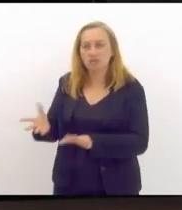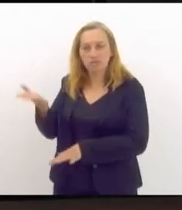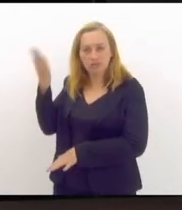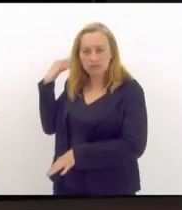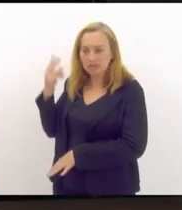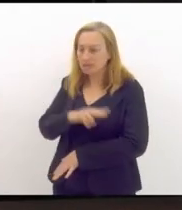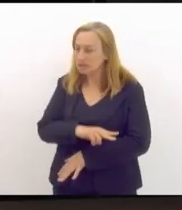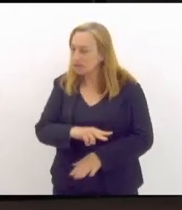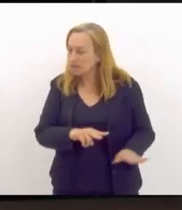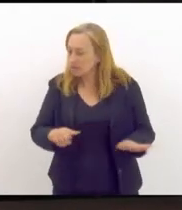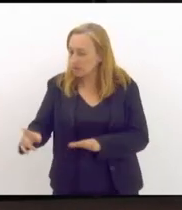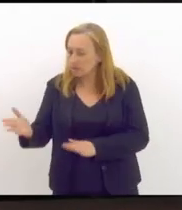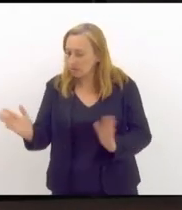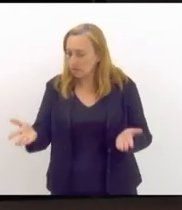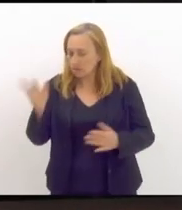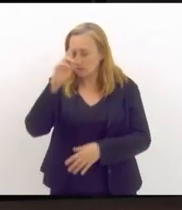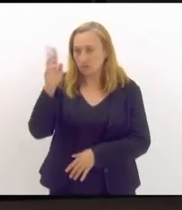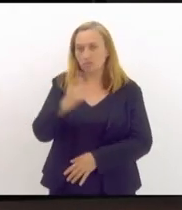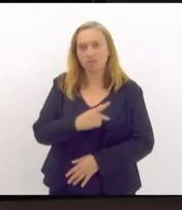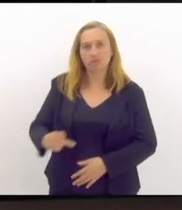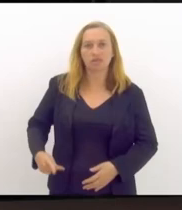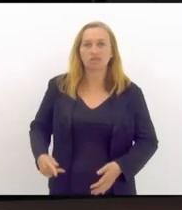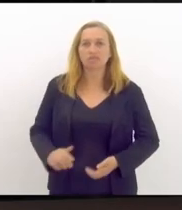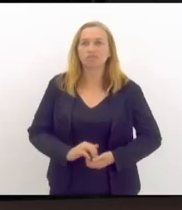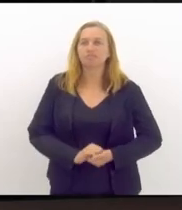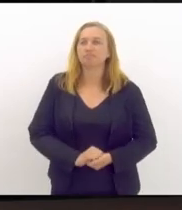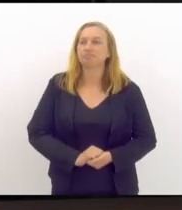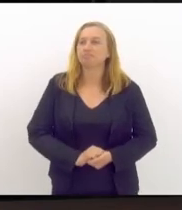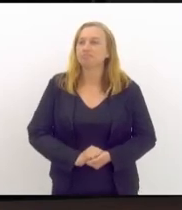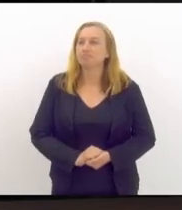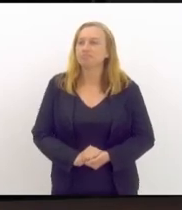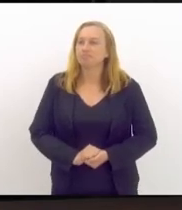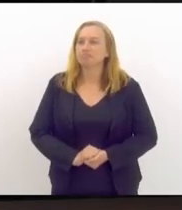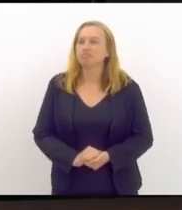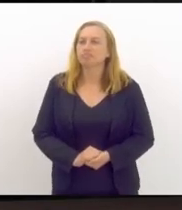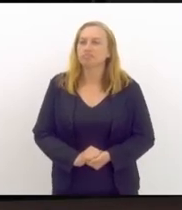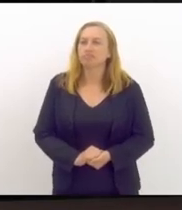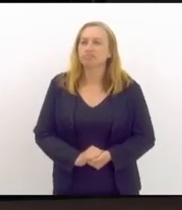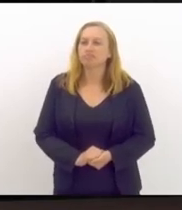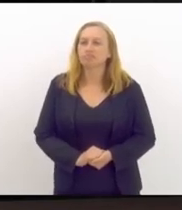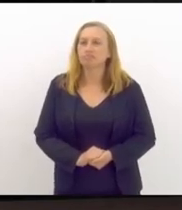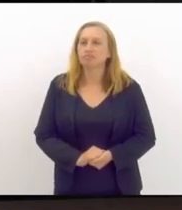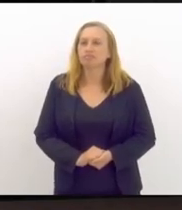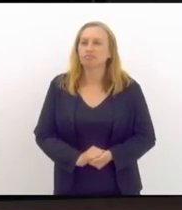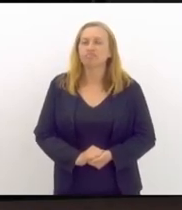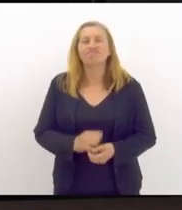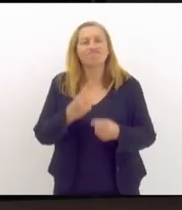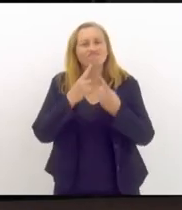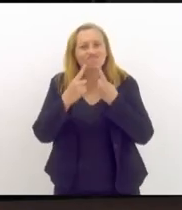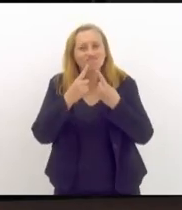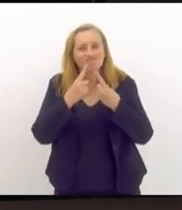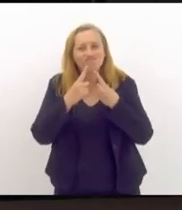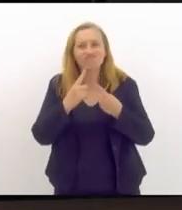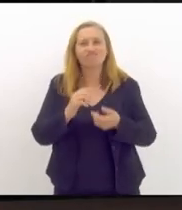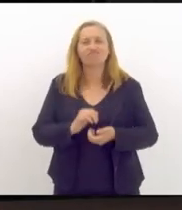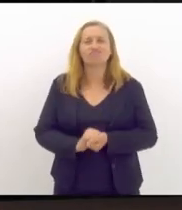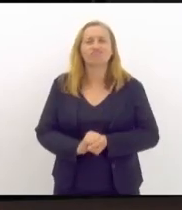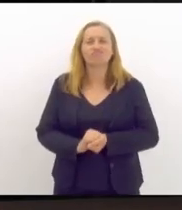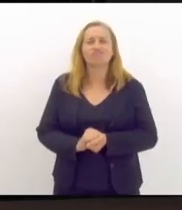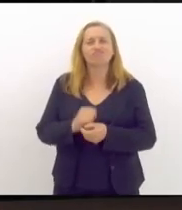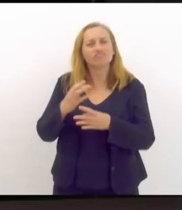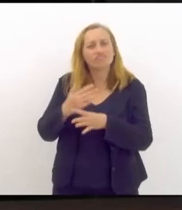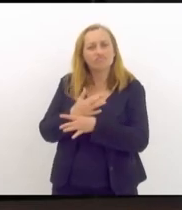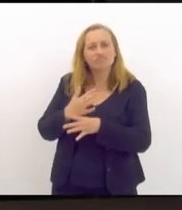nesta semana a senhora presidente colocam uma discussão em curso sobre a nossa cidade